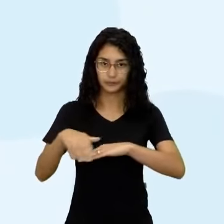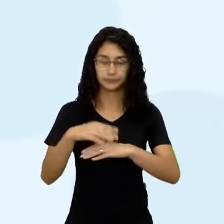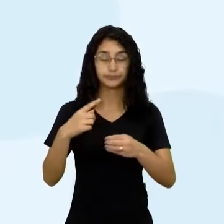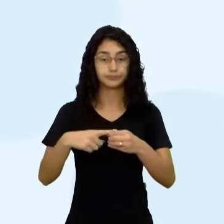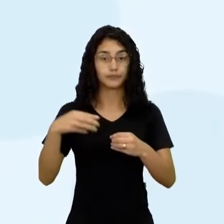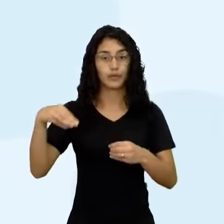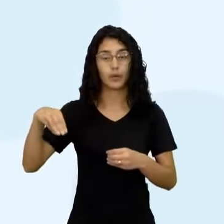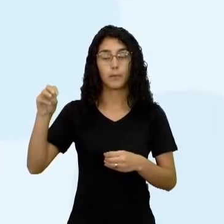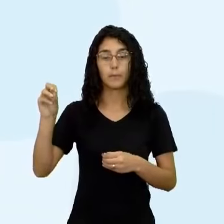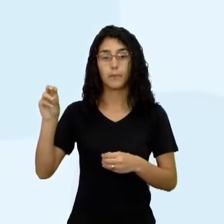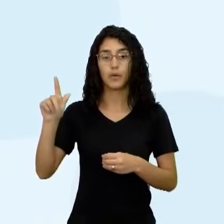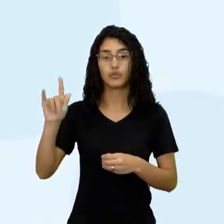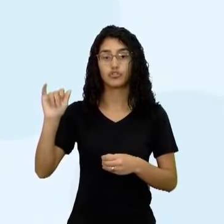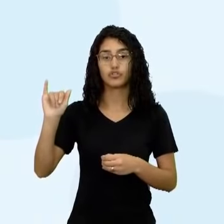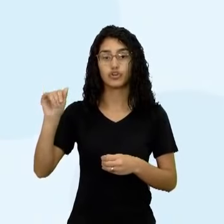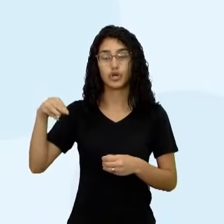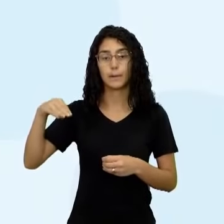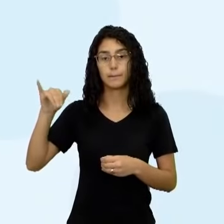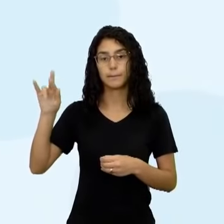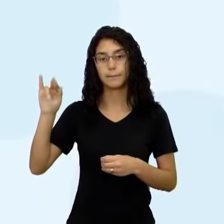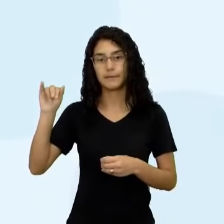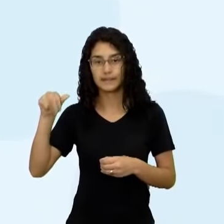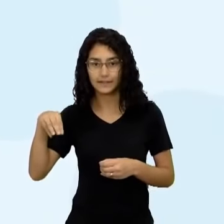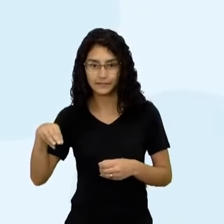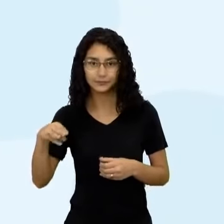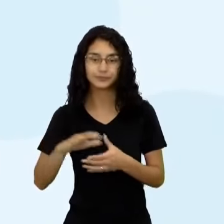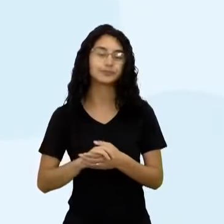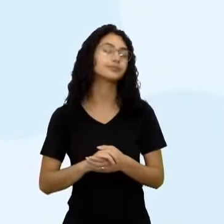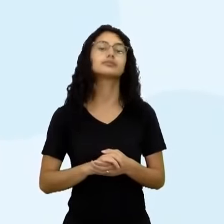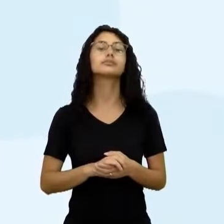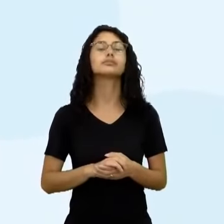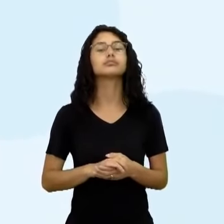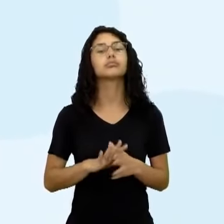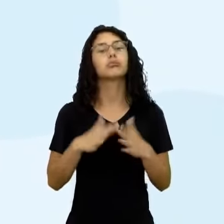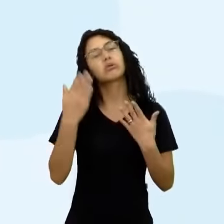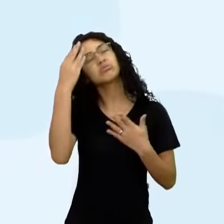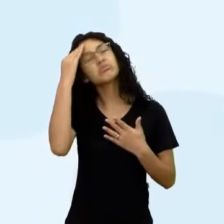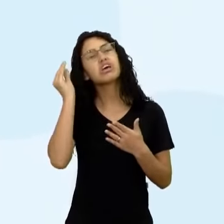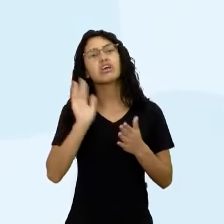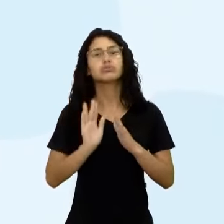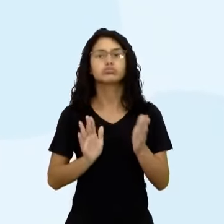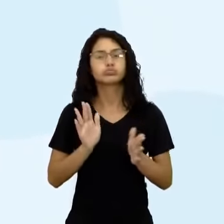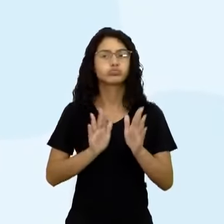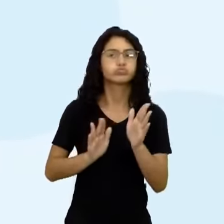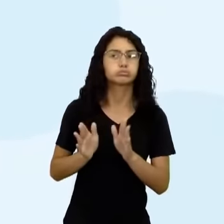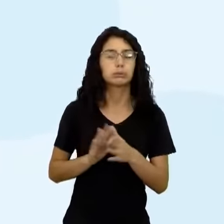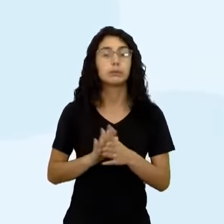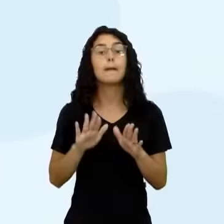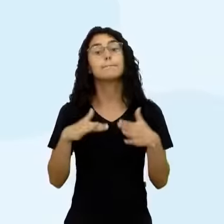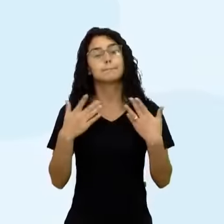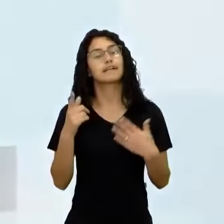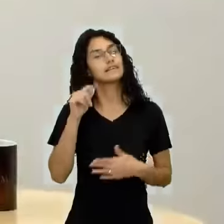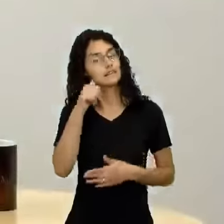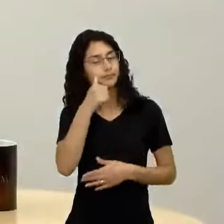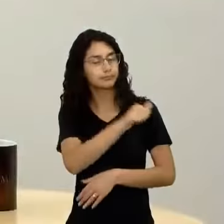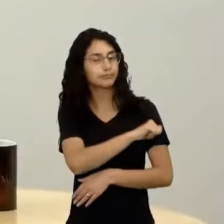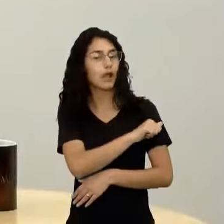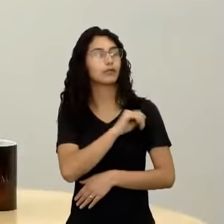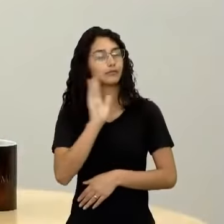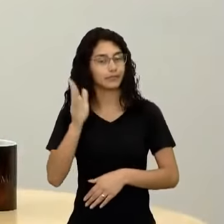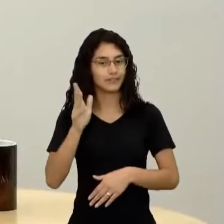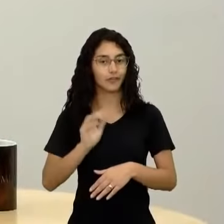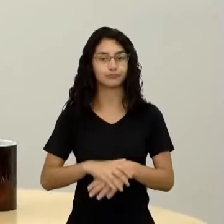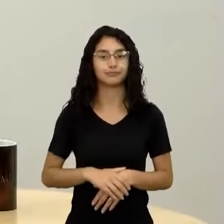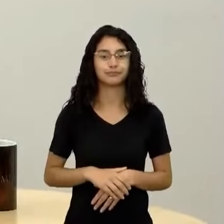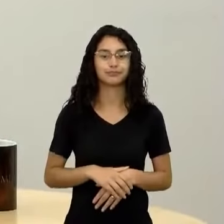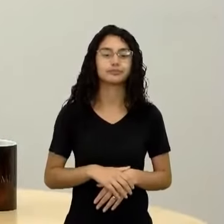eu acho que é isso né não sei ou se Serra Negra da cidade não sei agora me atrapalhou aqui mas ela sabe ela pode mandar